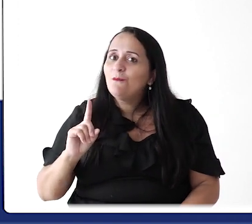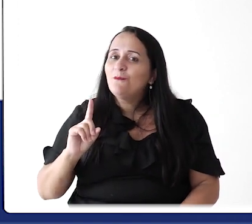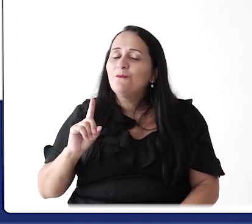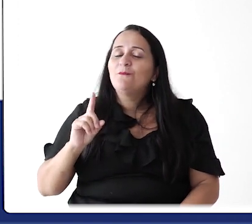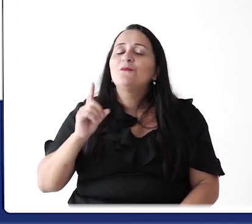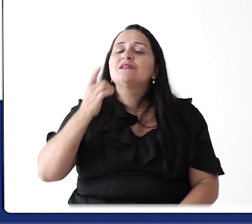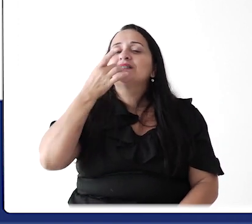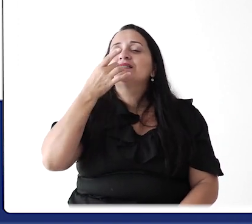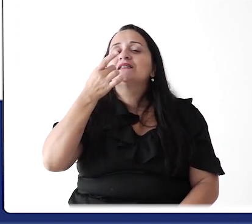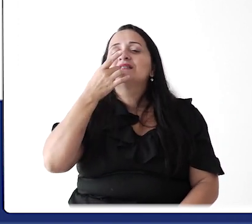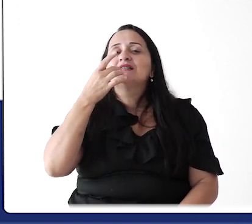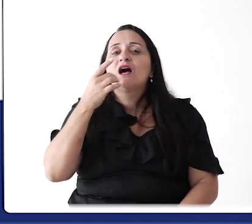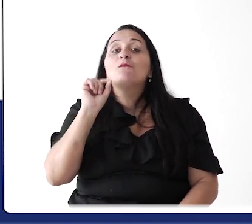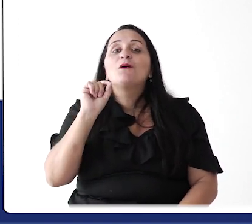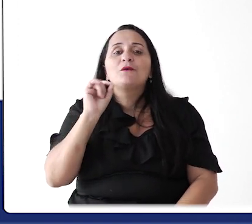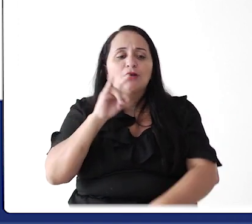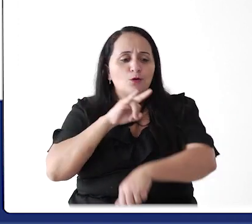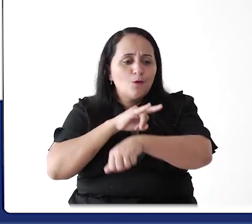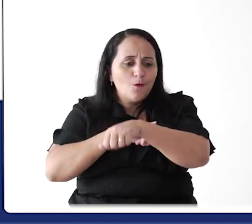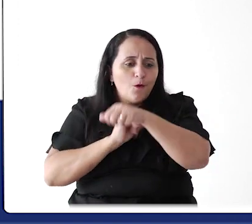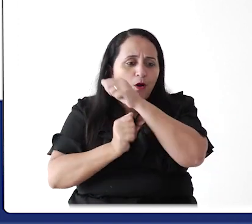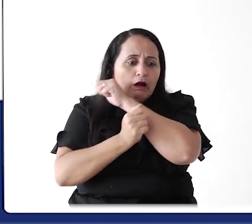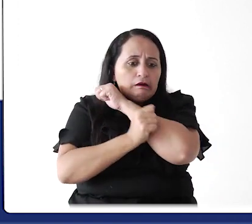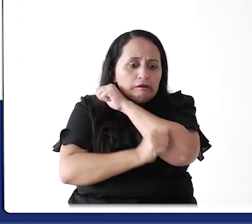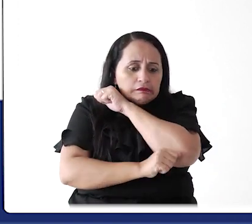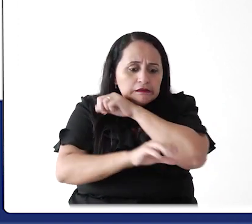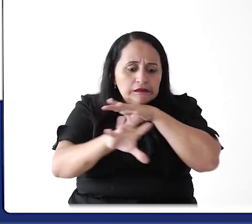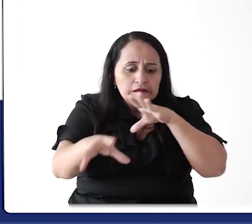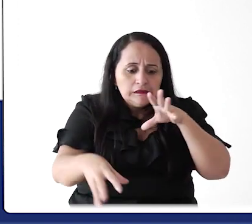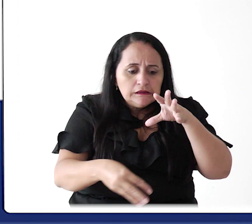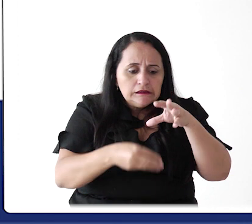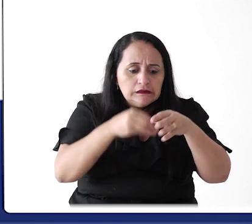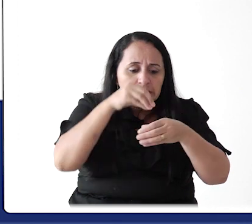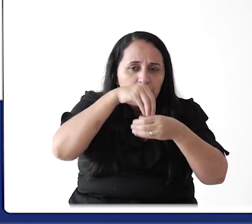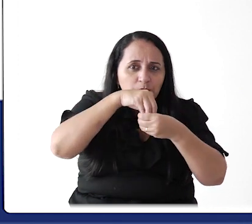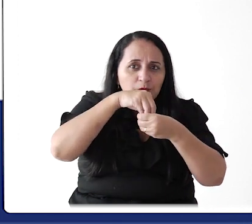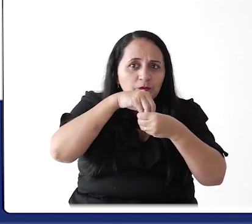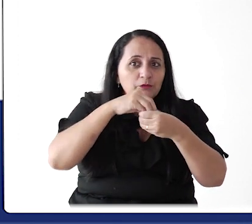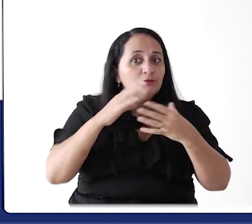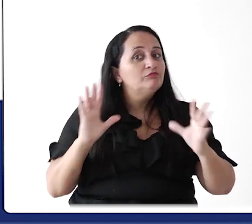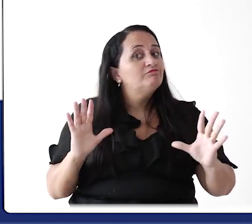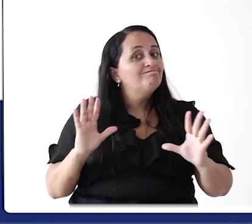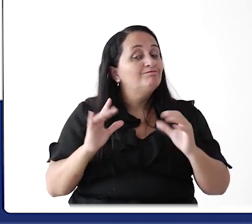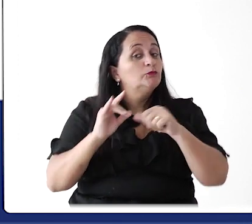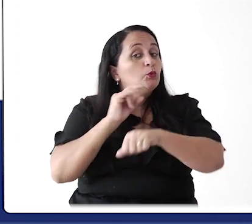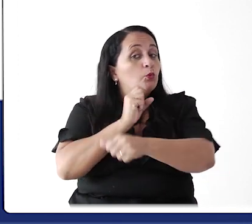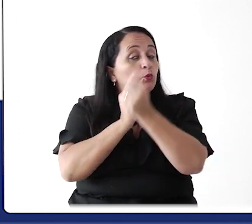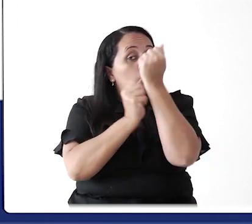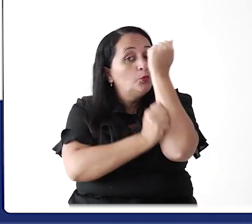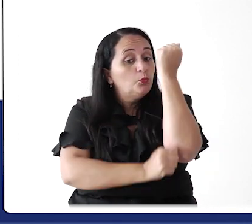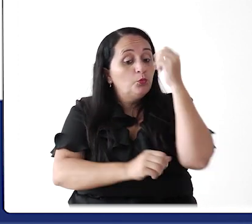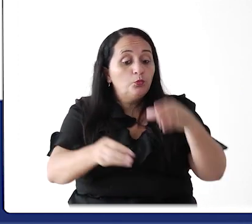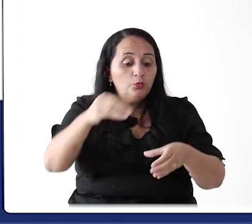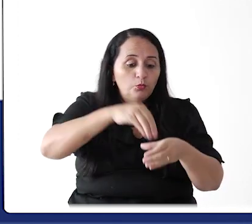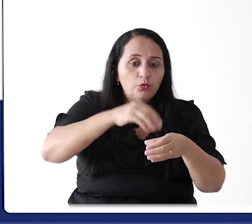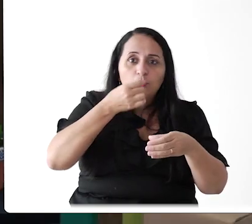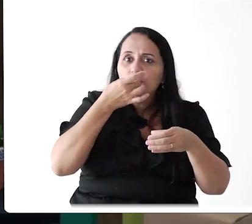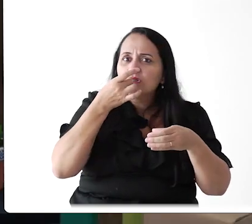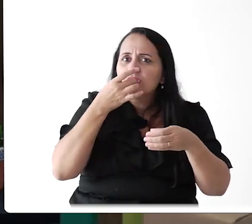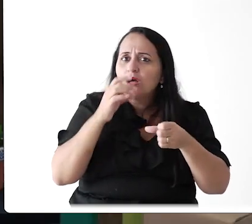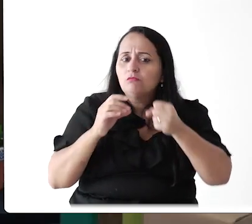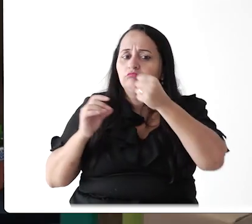as fezes do seu bichinho de estimação. A palavra em destaque expressa ideia de